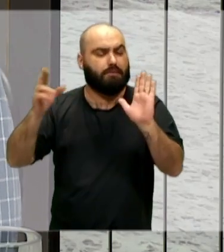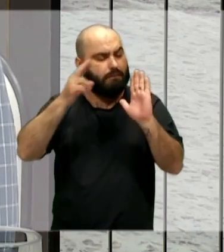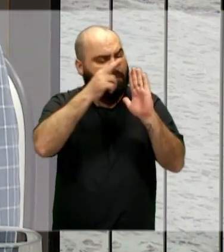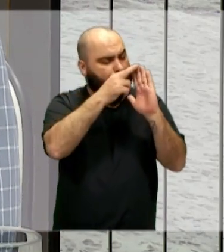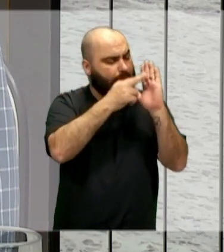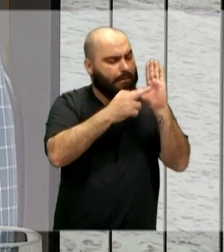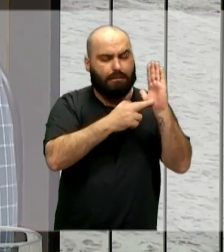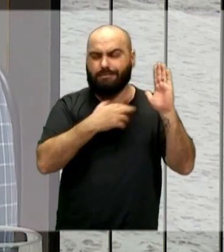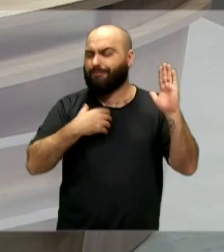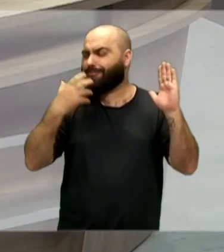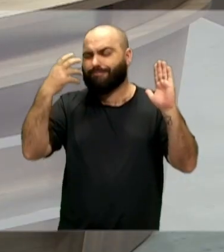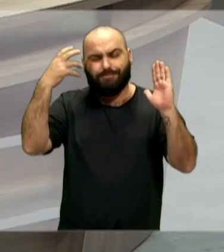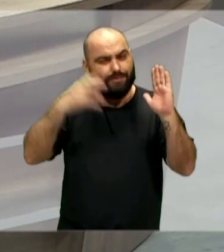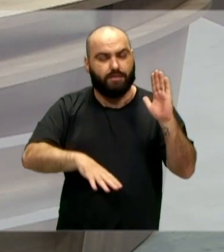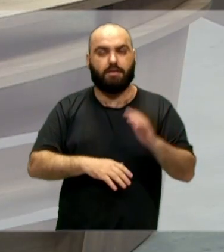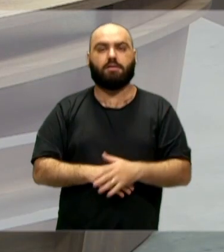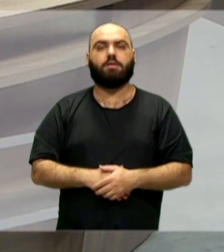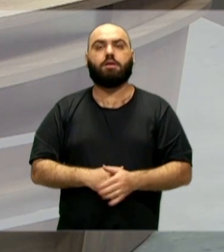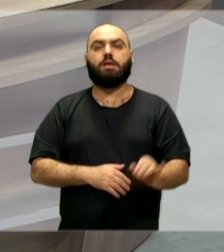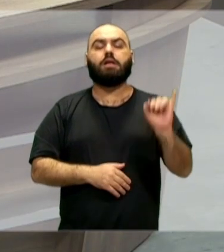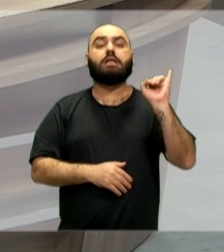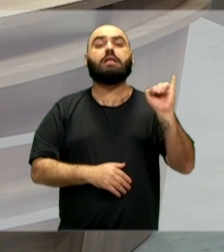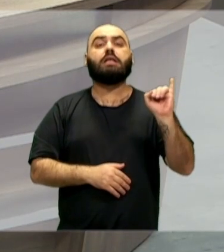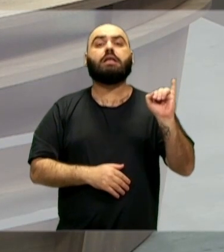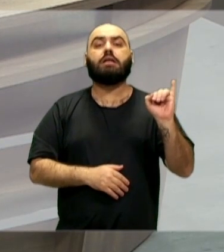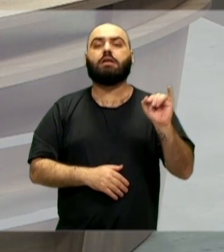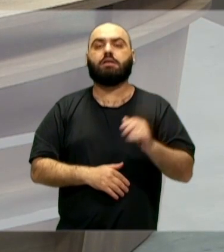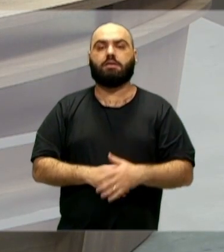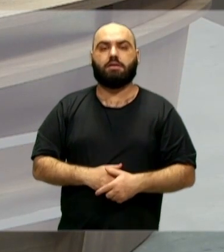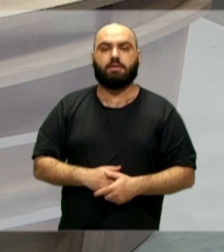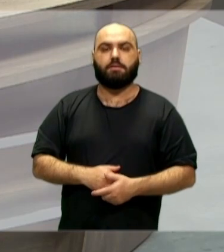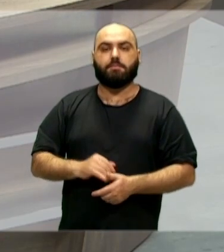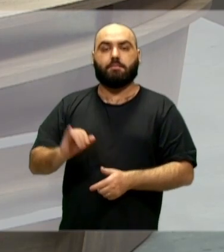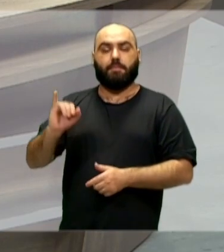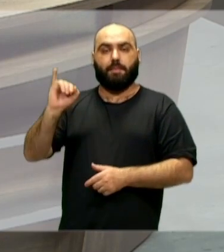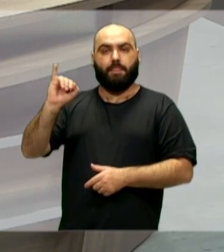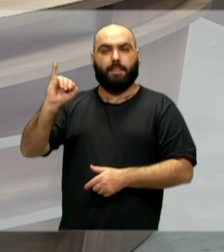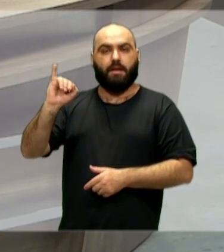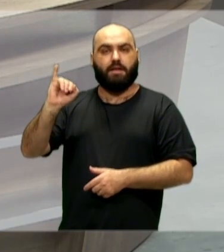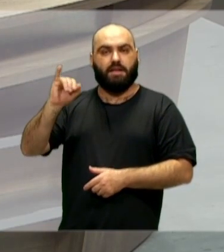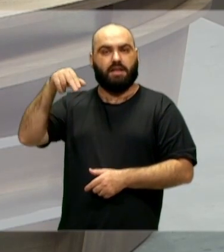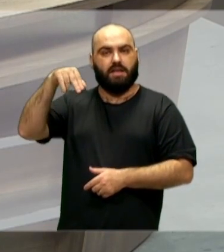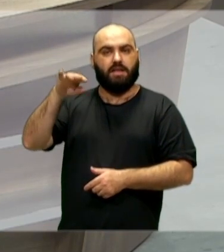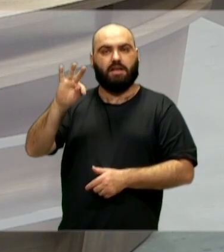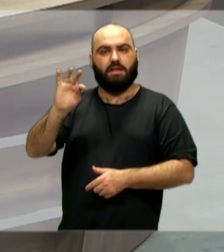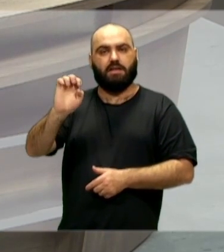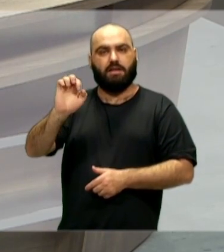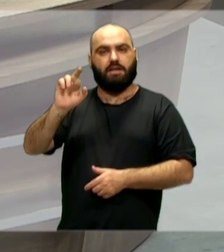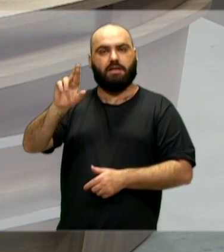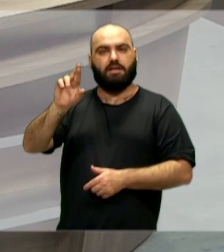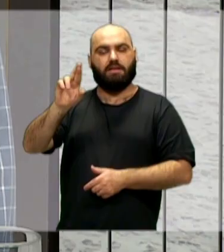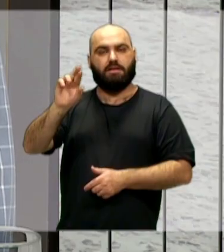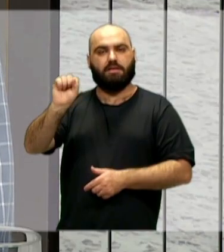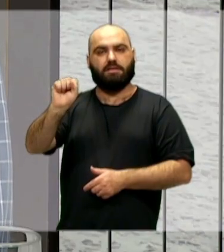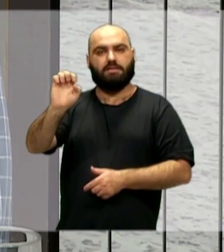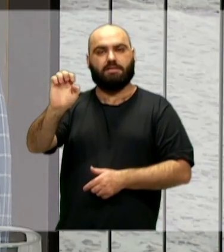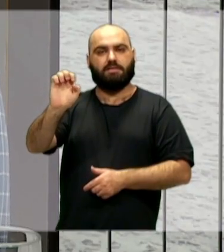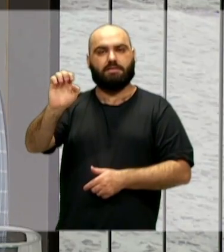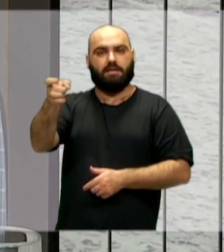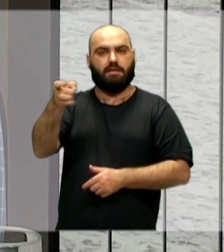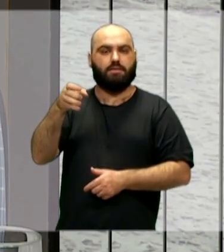mesmo. I. Pessoas intersexo. Intersexo. Intersexo. É importante a gente diferenciar que não